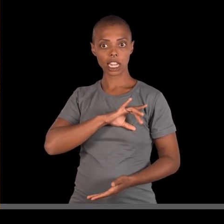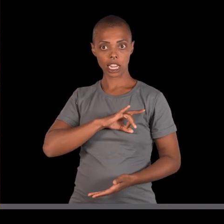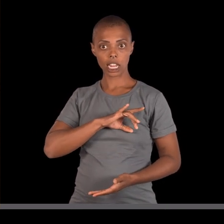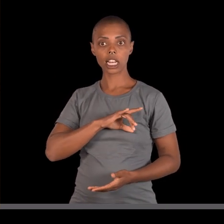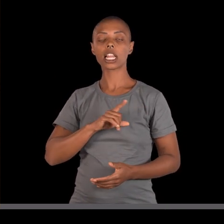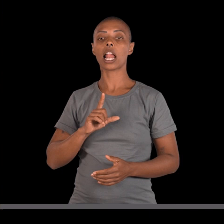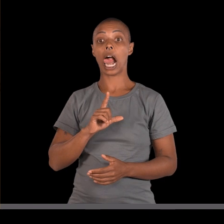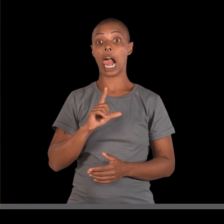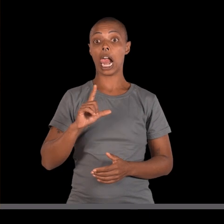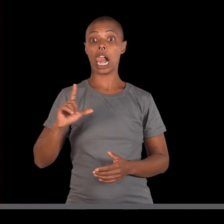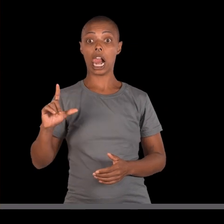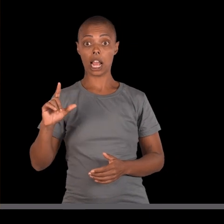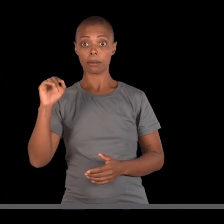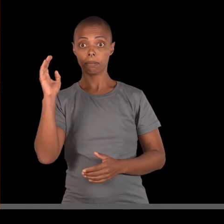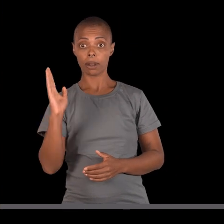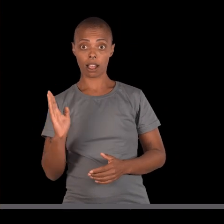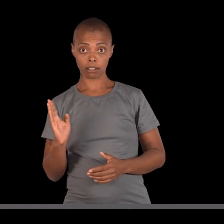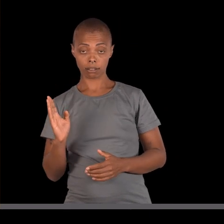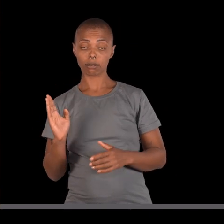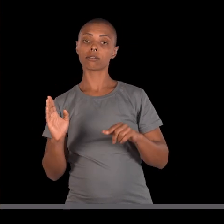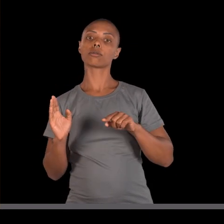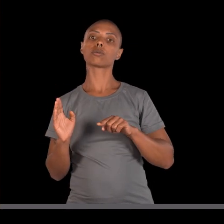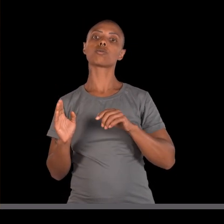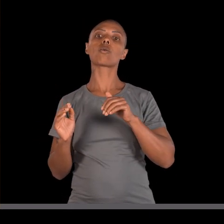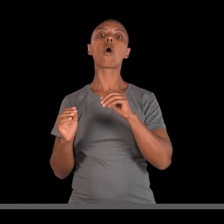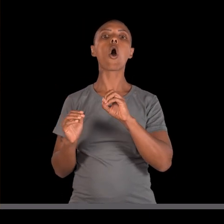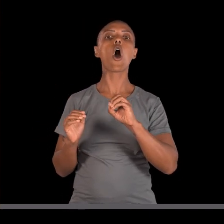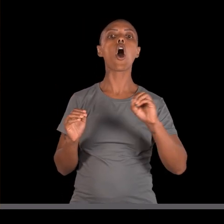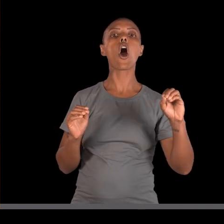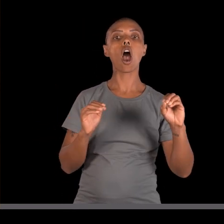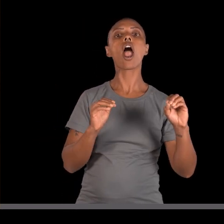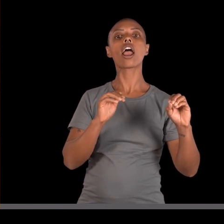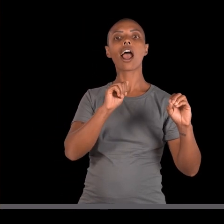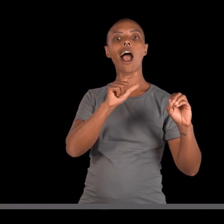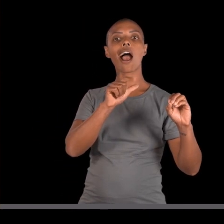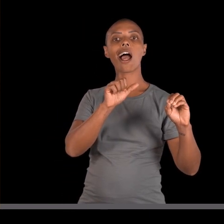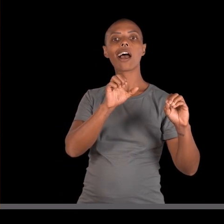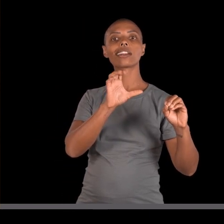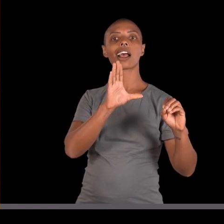oeste no Alasca, que faz parte dos Estados Unidos.